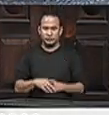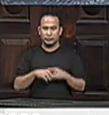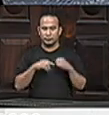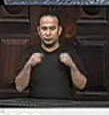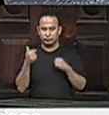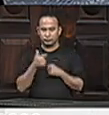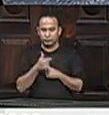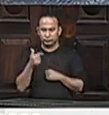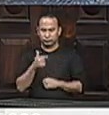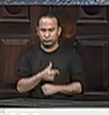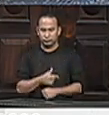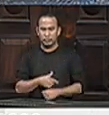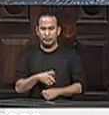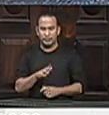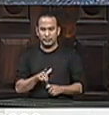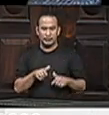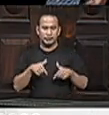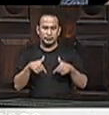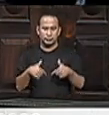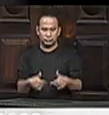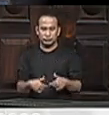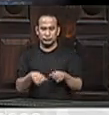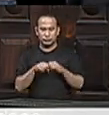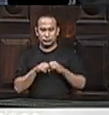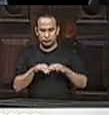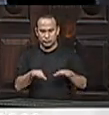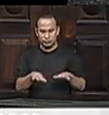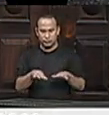vou aproveitar para ler aqui a Lei